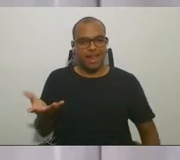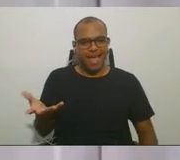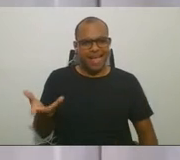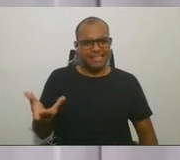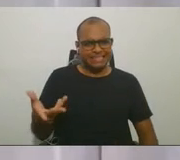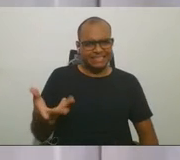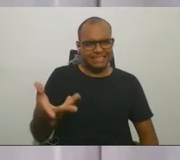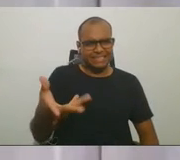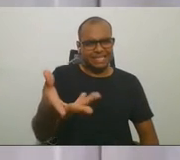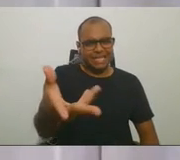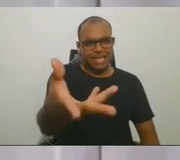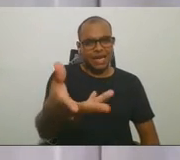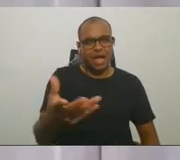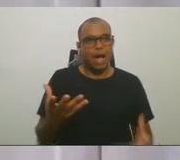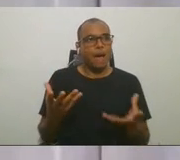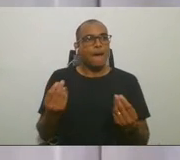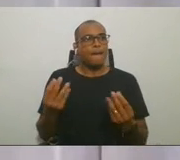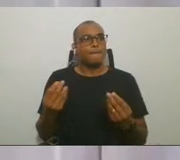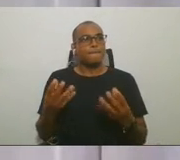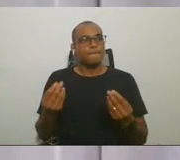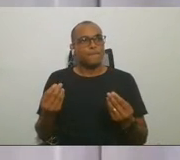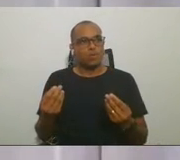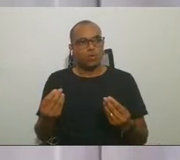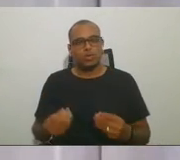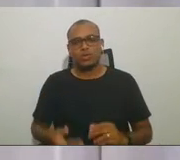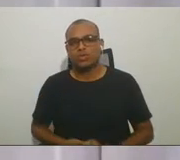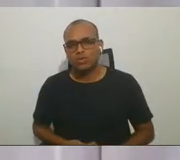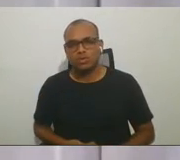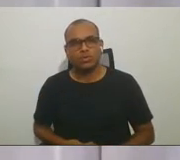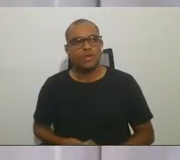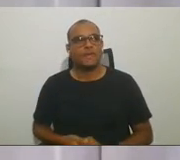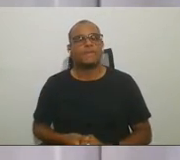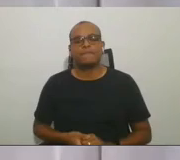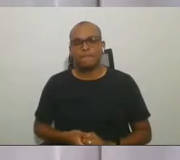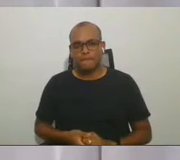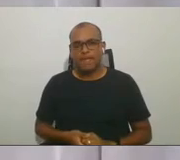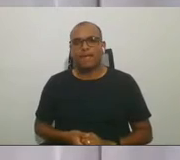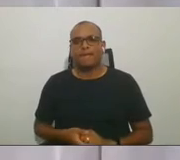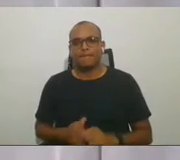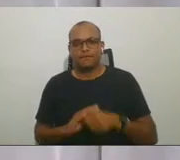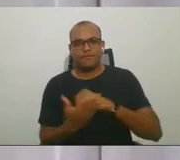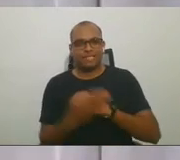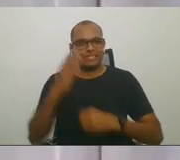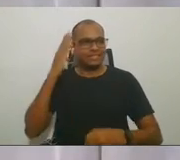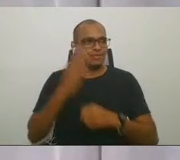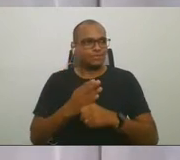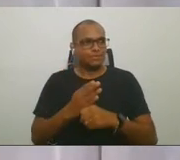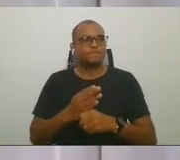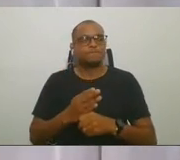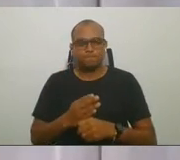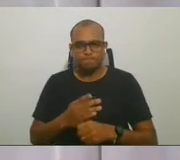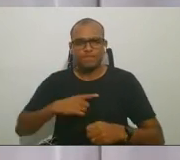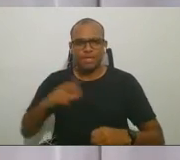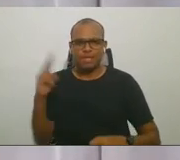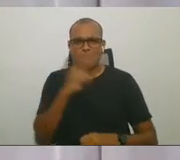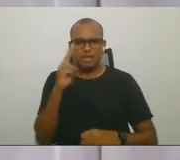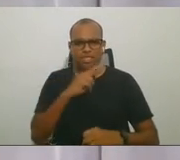não foram tantos os erros cometidos, os responsáveis da emergência das forças